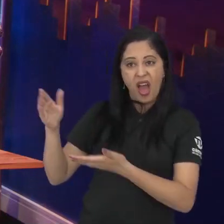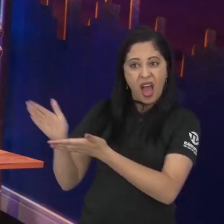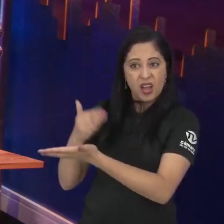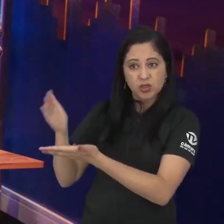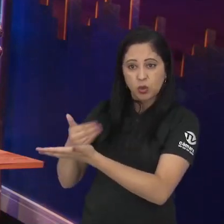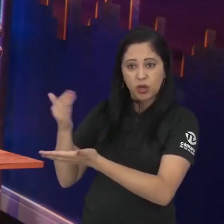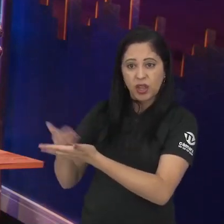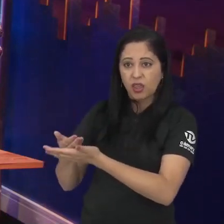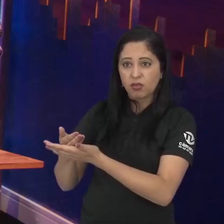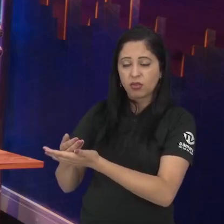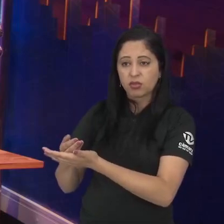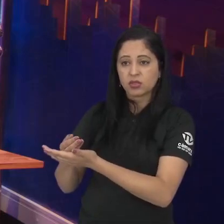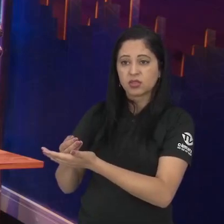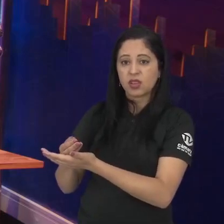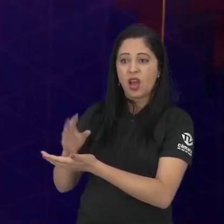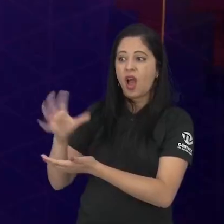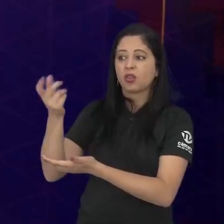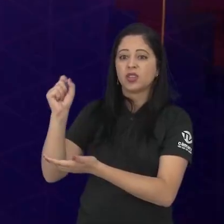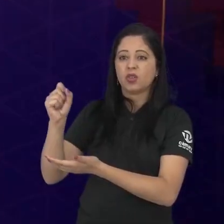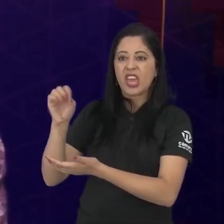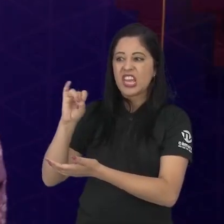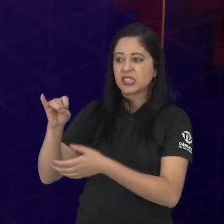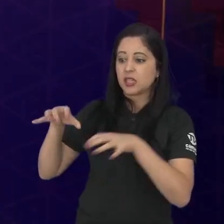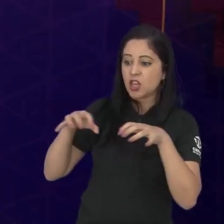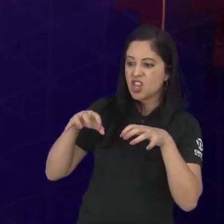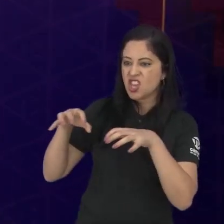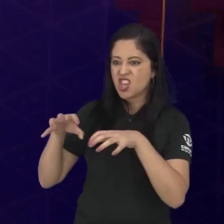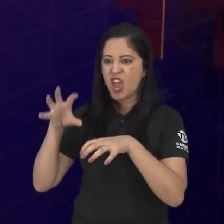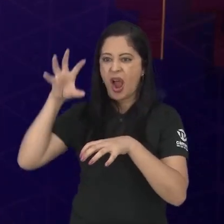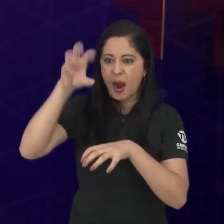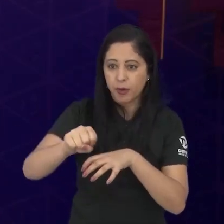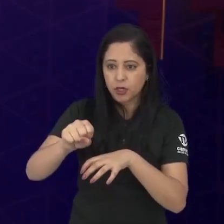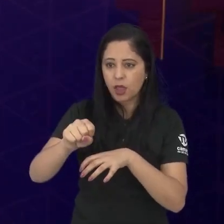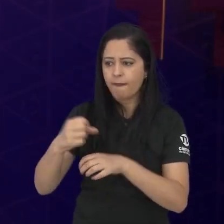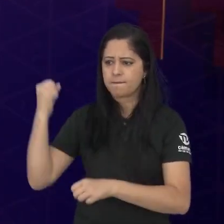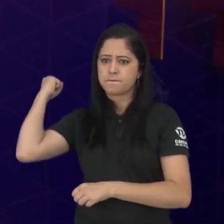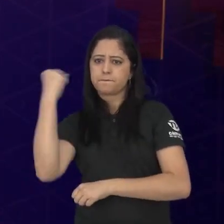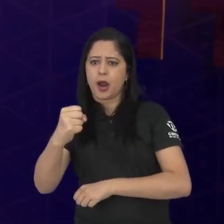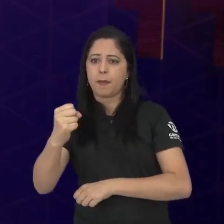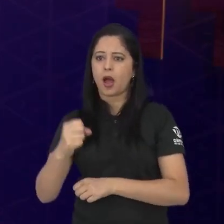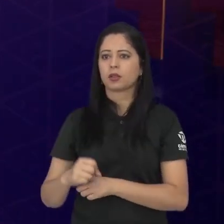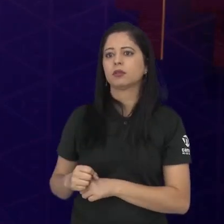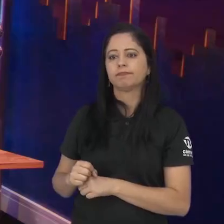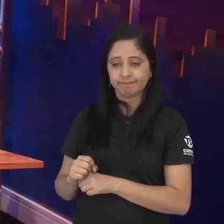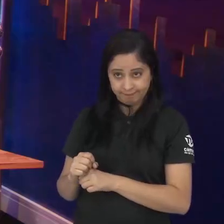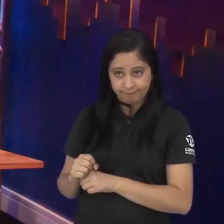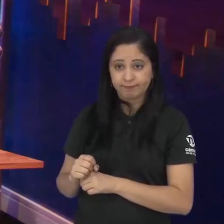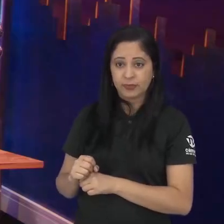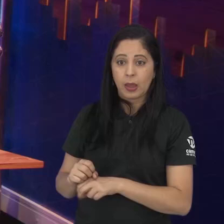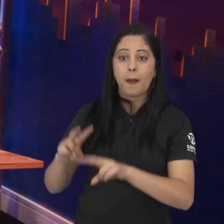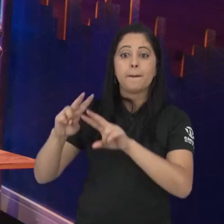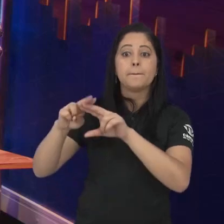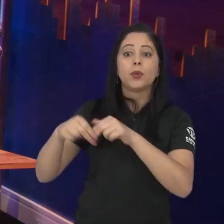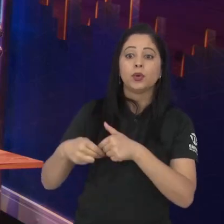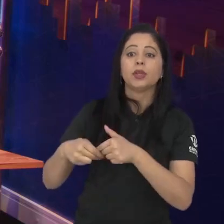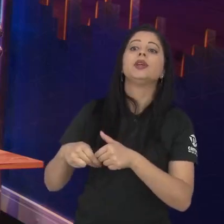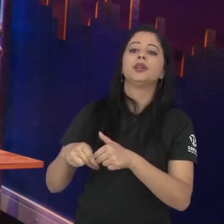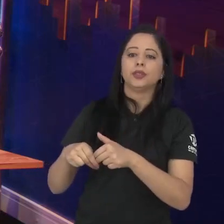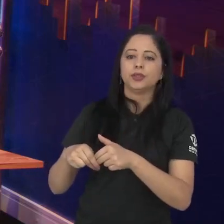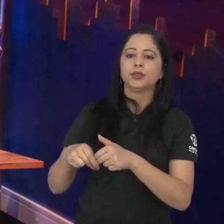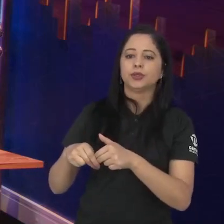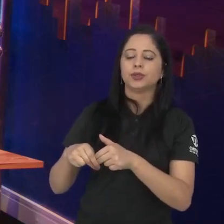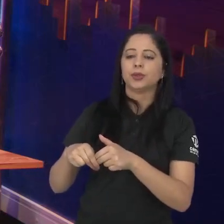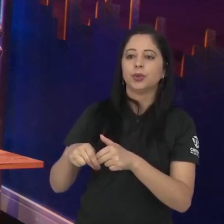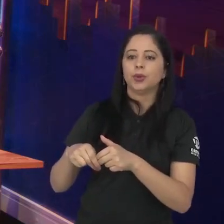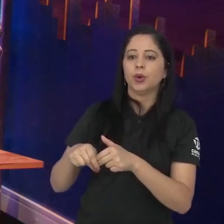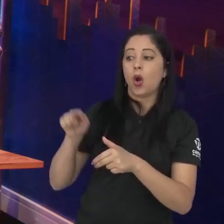os zumbis, e assim, não tinha como. Se a pessoa era mordida, matava ela, porque não tinha solução. Por isso que ficou conhecido como a